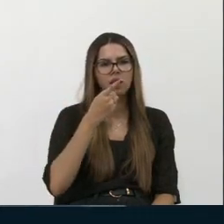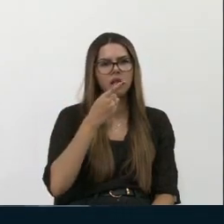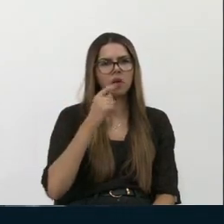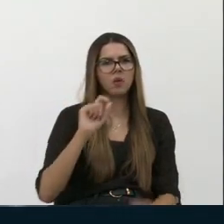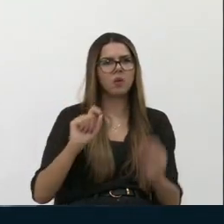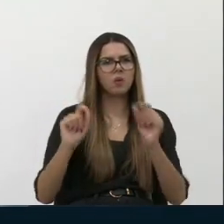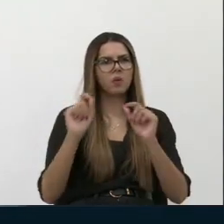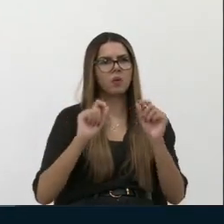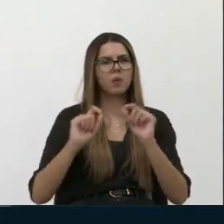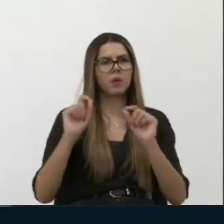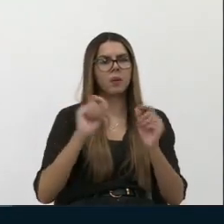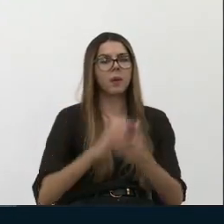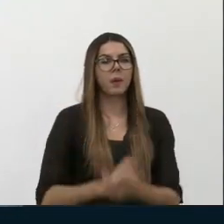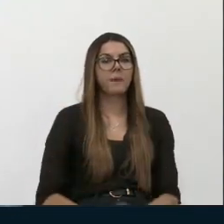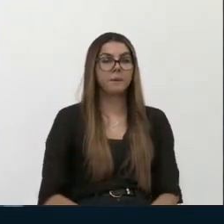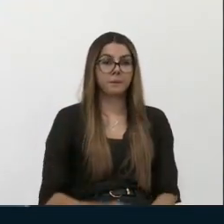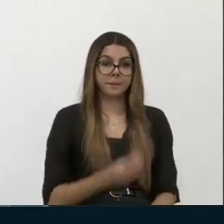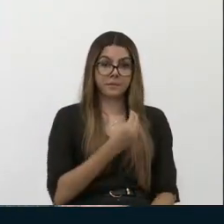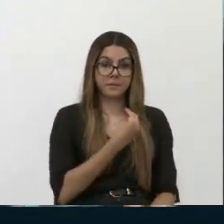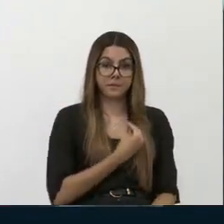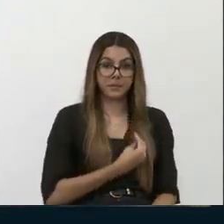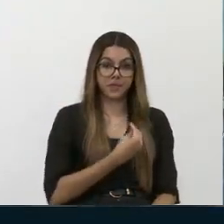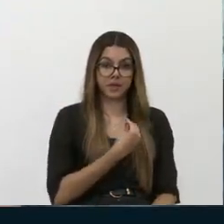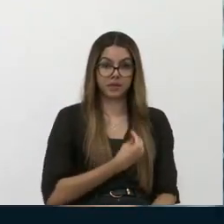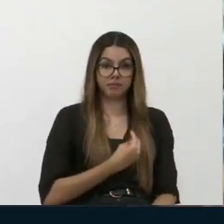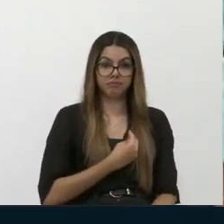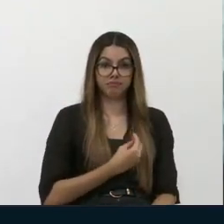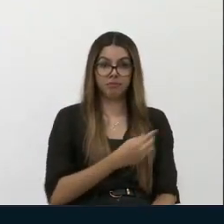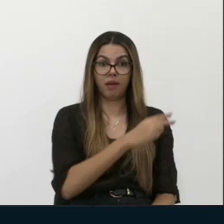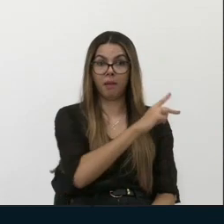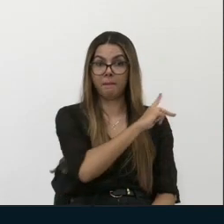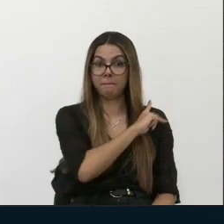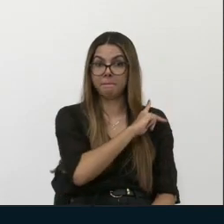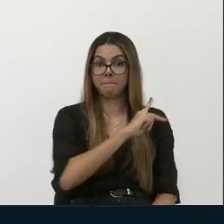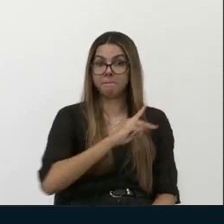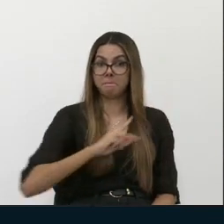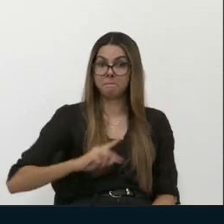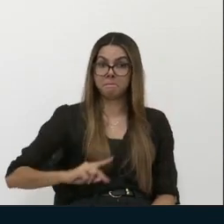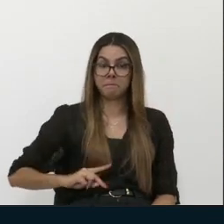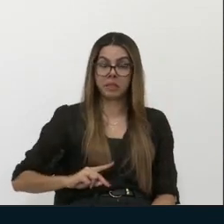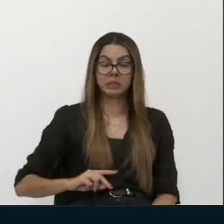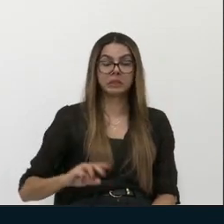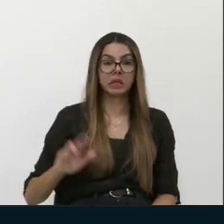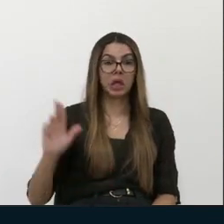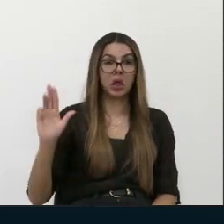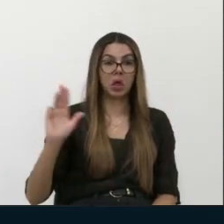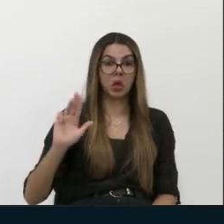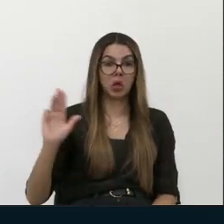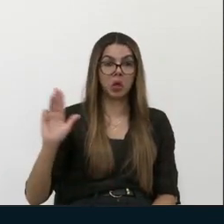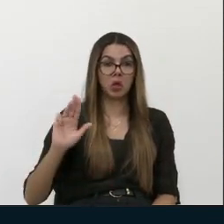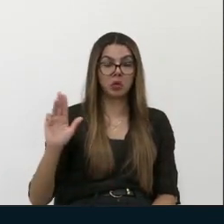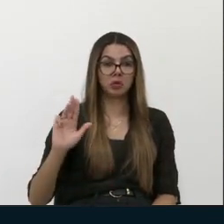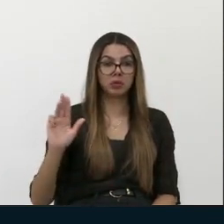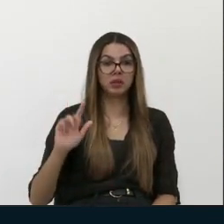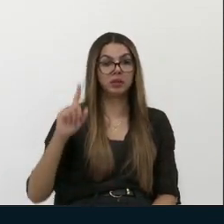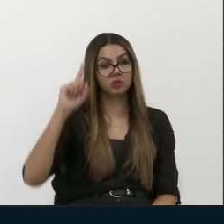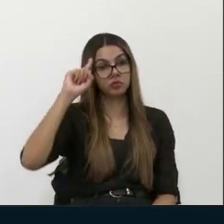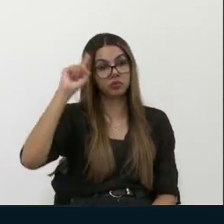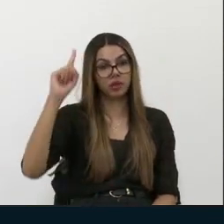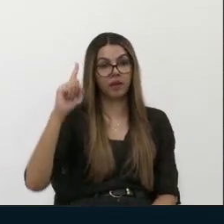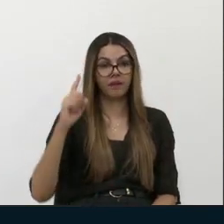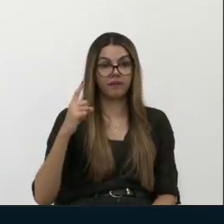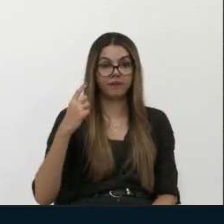aqui, a presença do presidente Lula aqui na cidade de Guarulhos, no próximo dia 25, lá